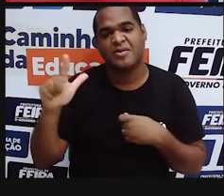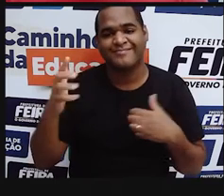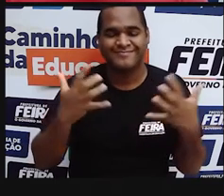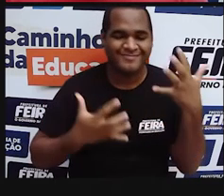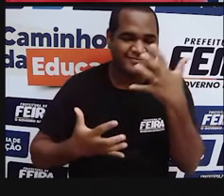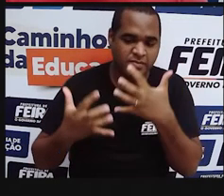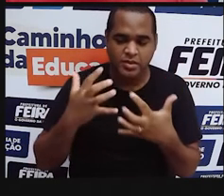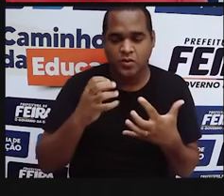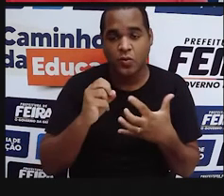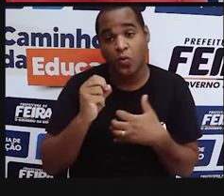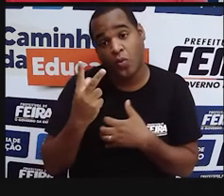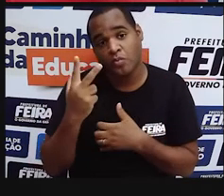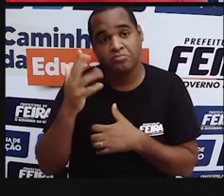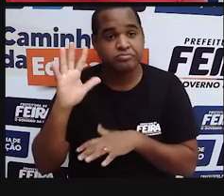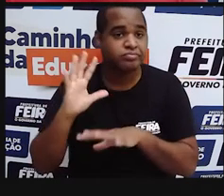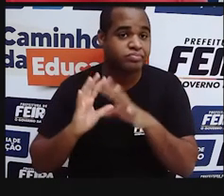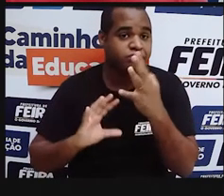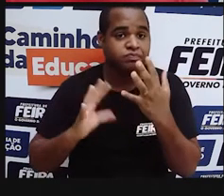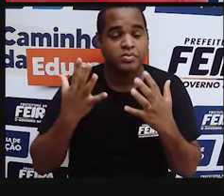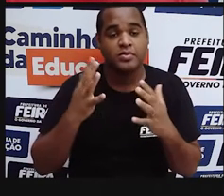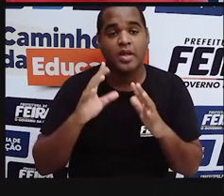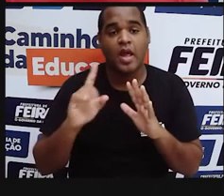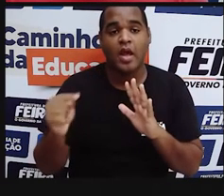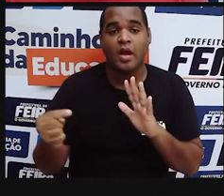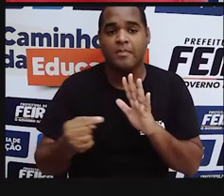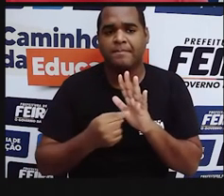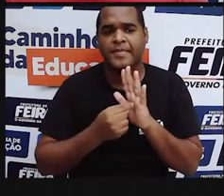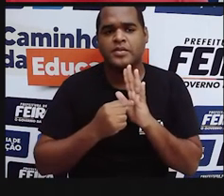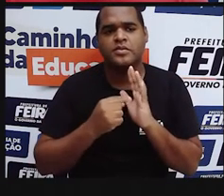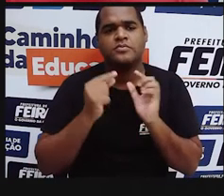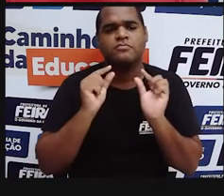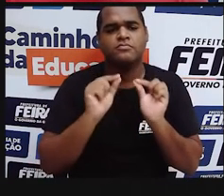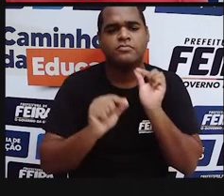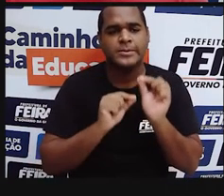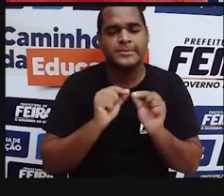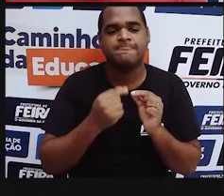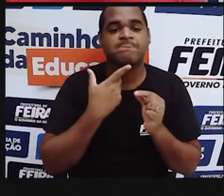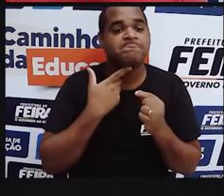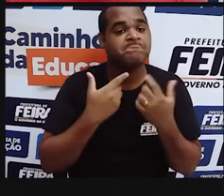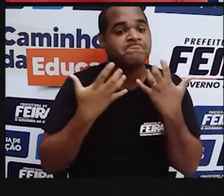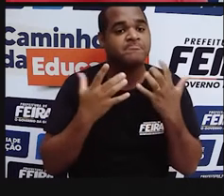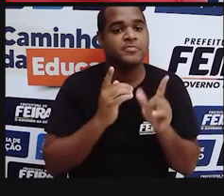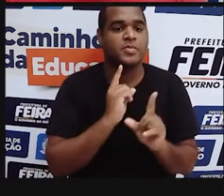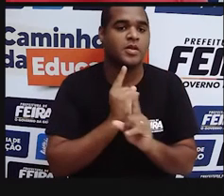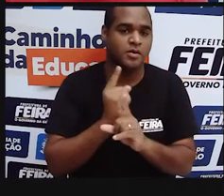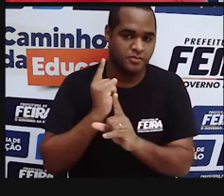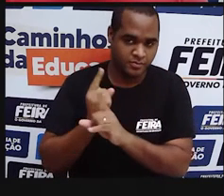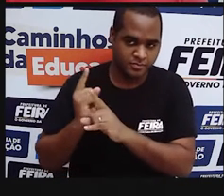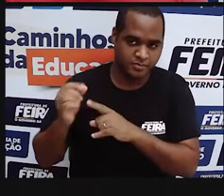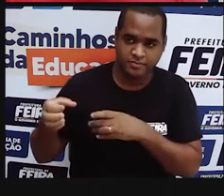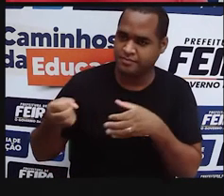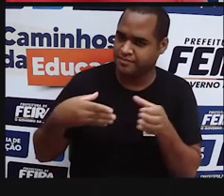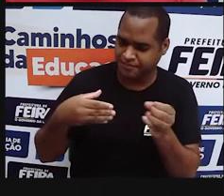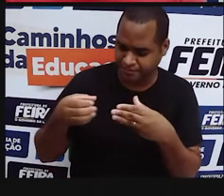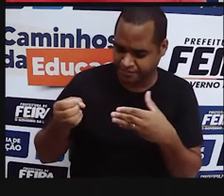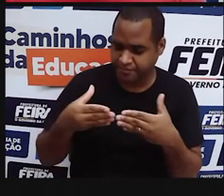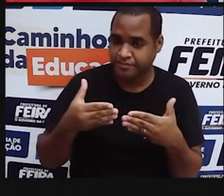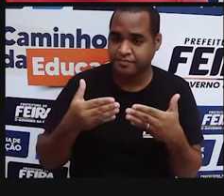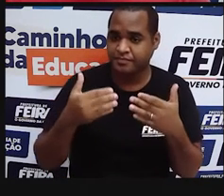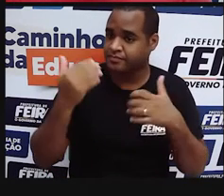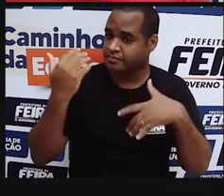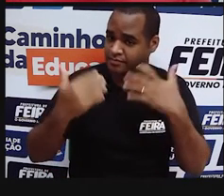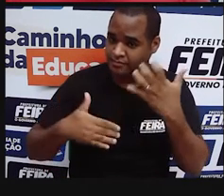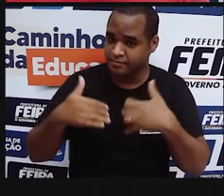as contradições que houve na sua origem, com o objetivo de tentar encontrar algumas respostas até